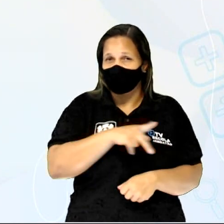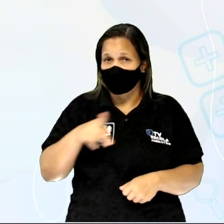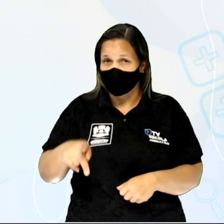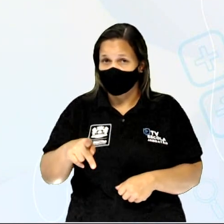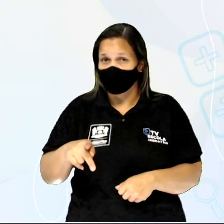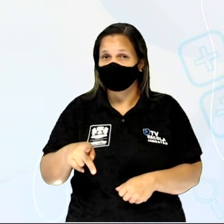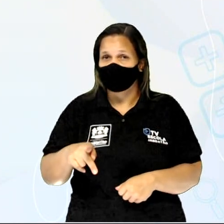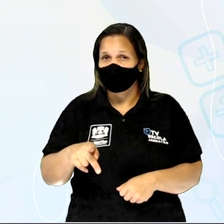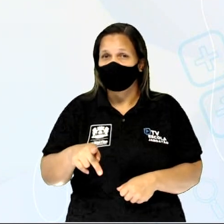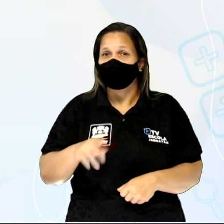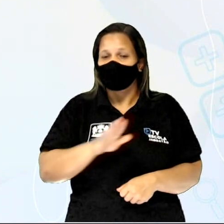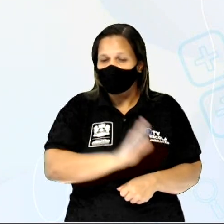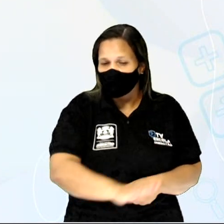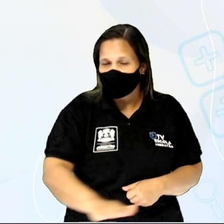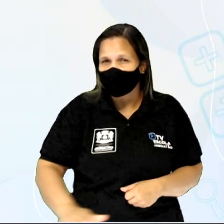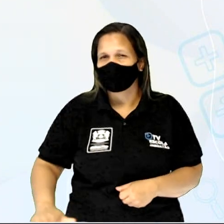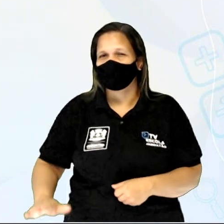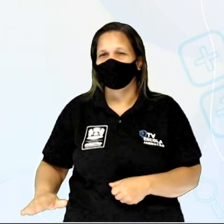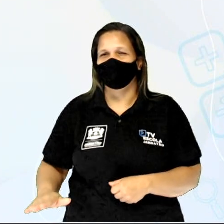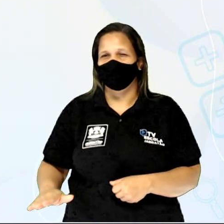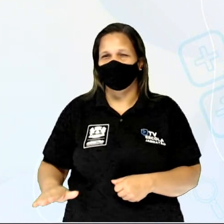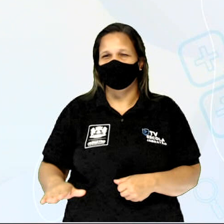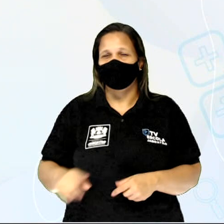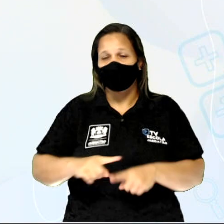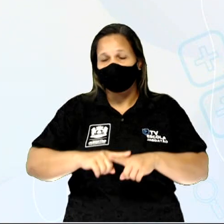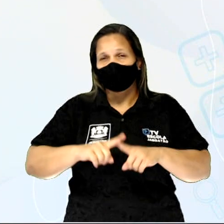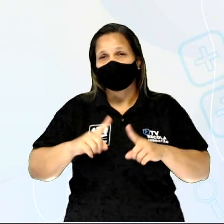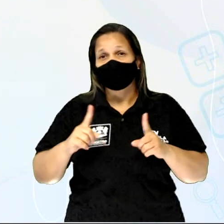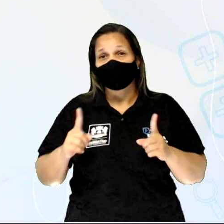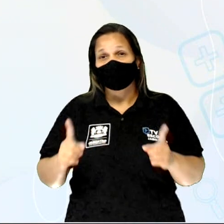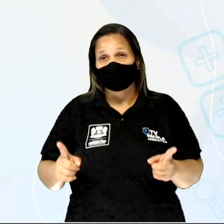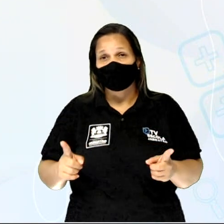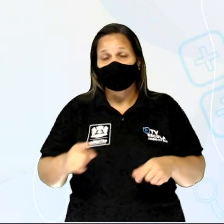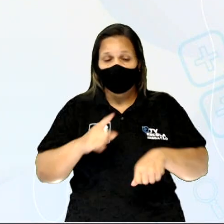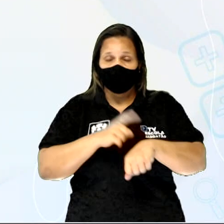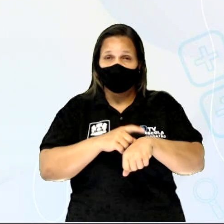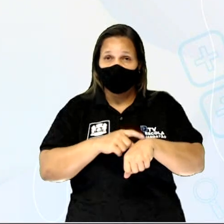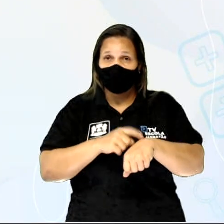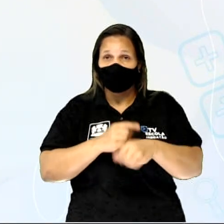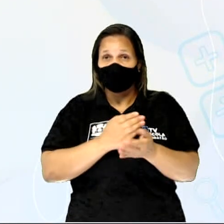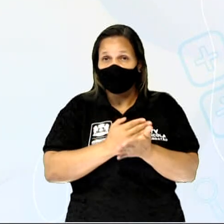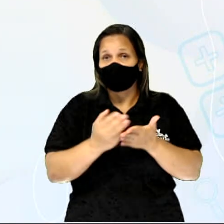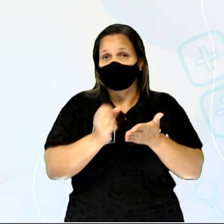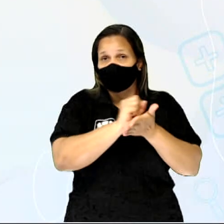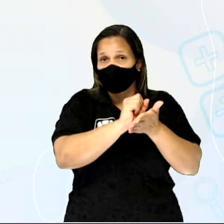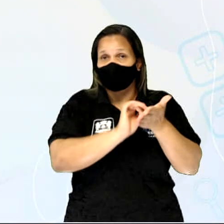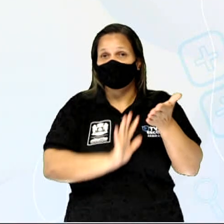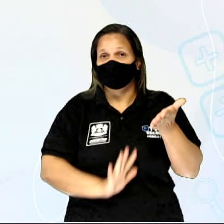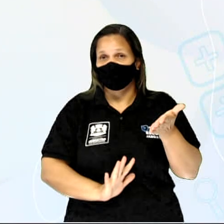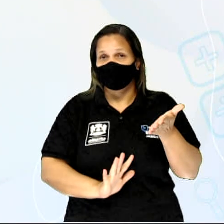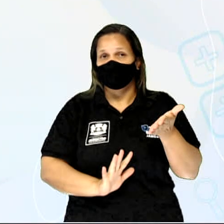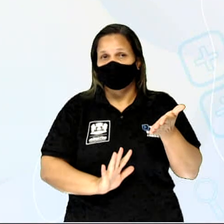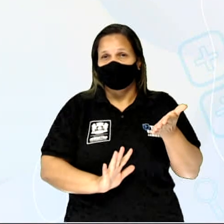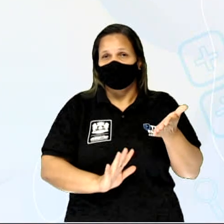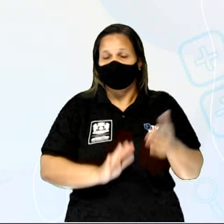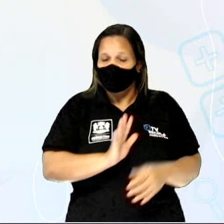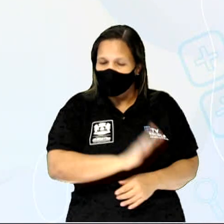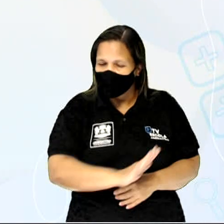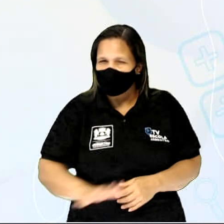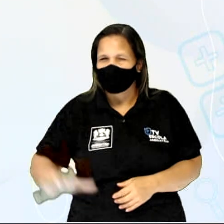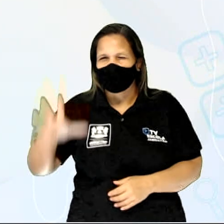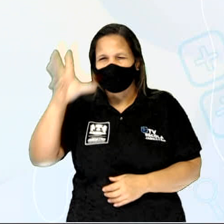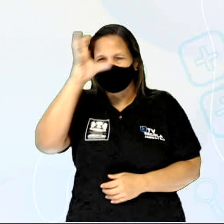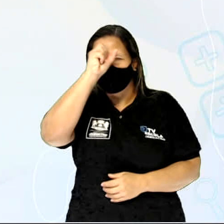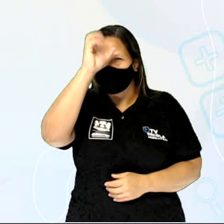continua animada mas já estava na hora de iniciar as atividades escritas as crianças aprenderam